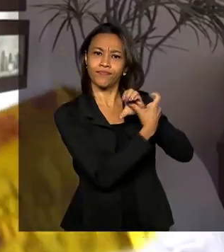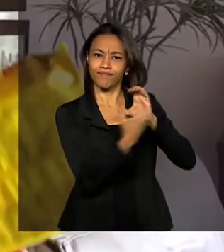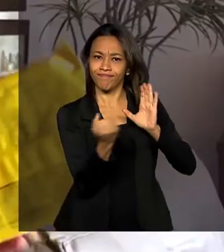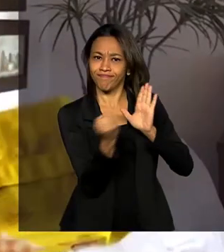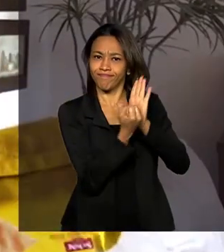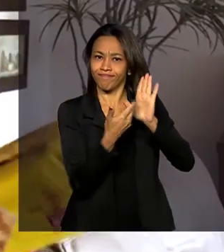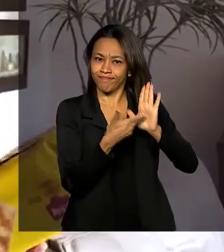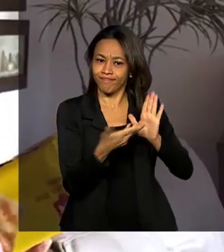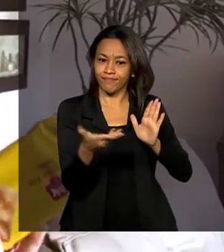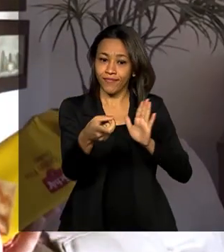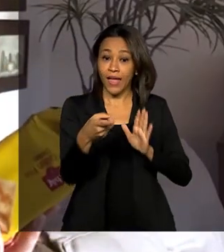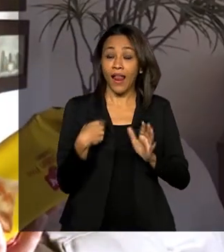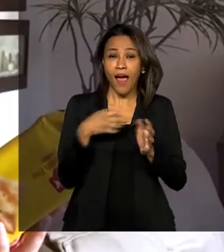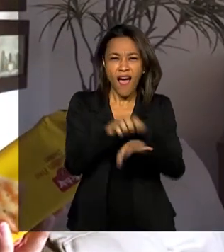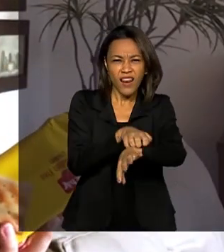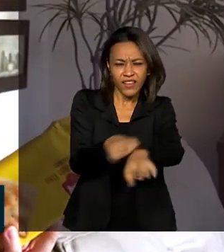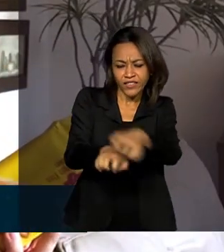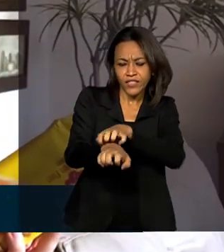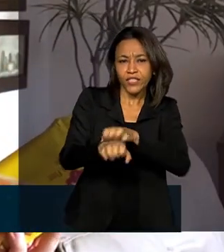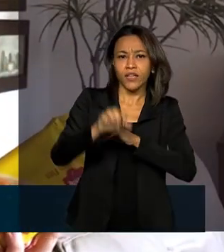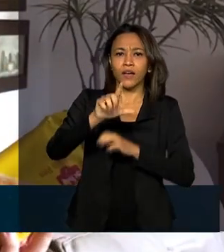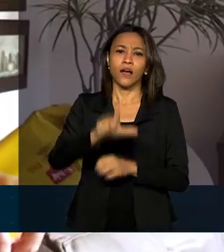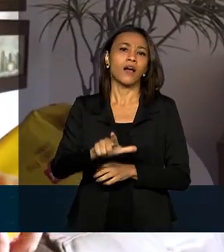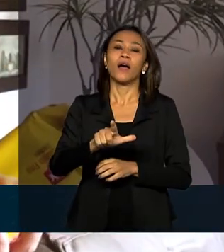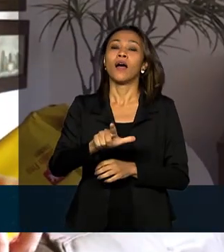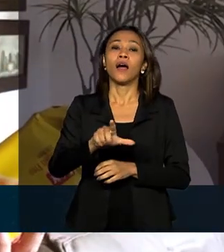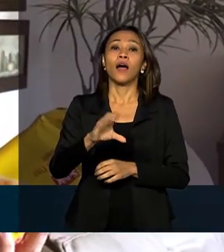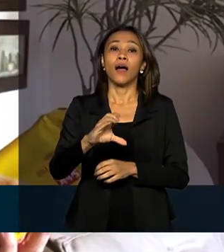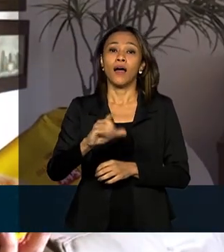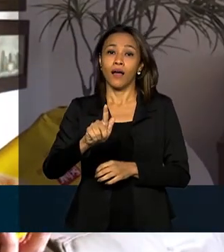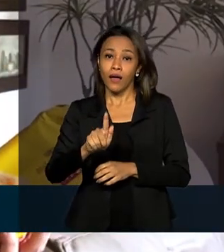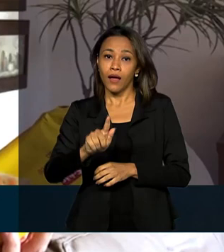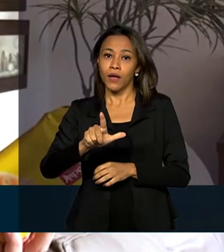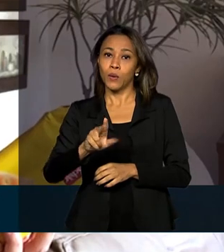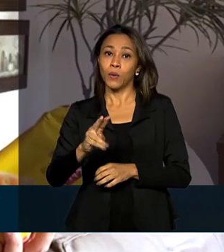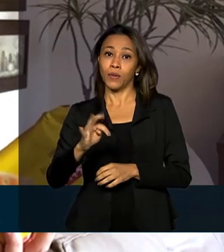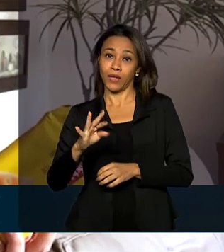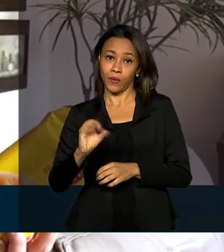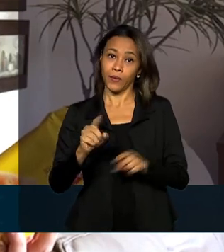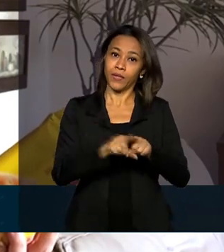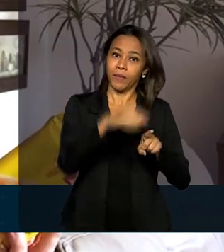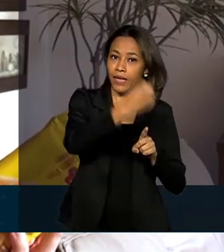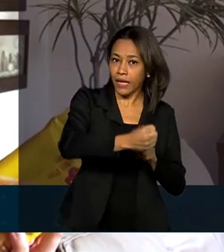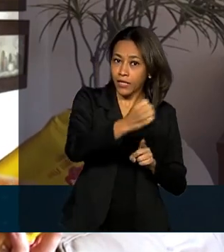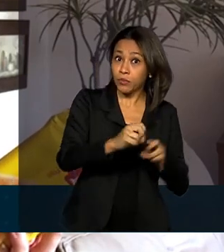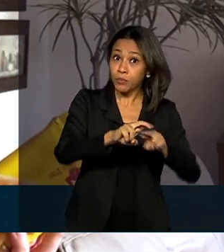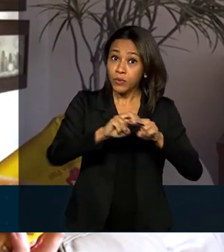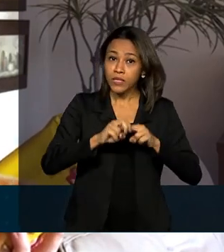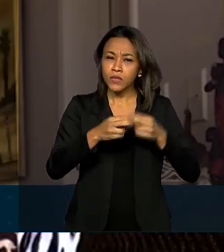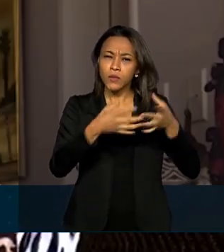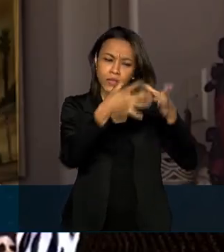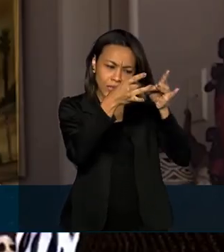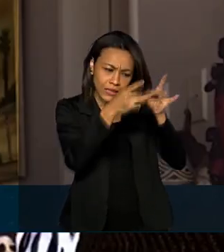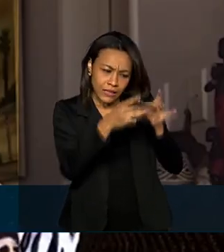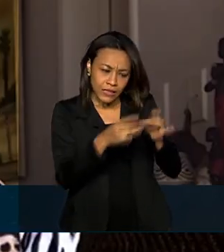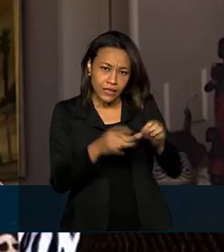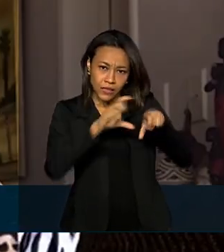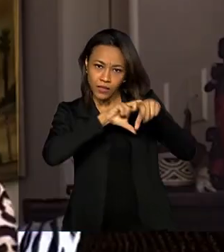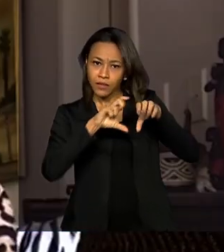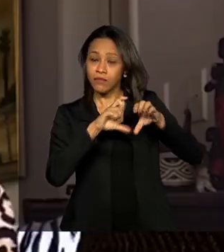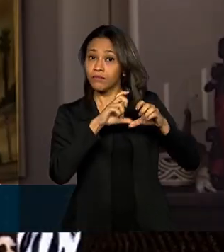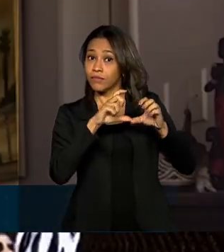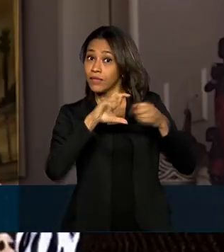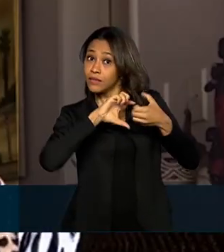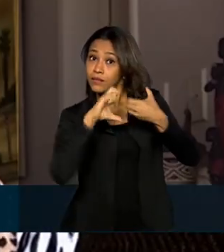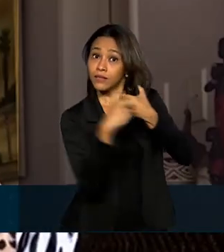A Amanda tem alergia ao glúten e ao leite, por isso, para ela, a informação nos rótulos é muito importante. Eu já tive choques